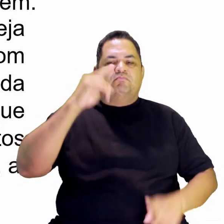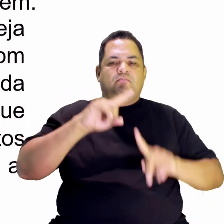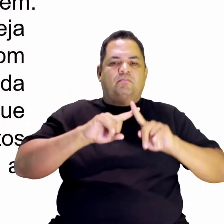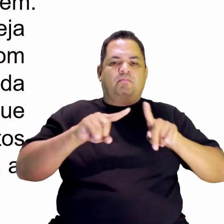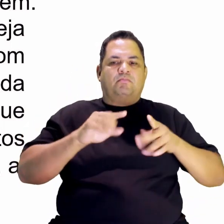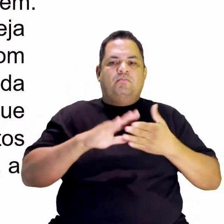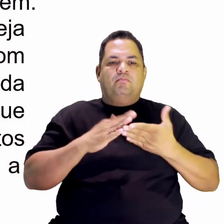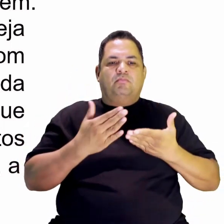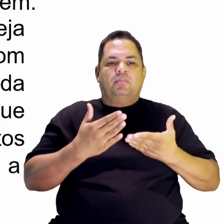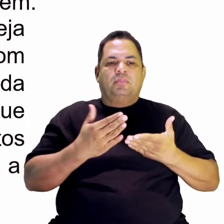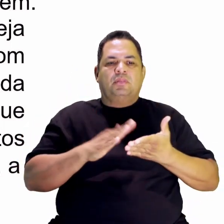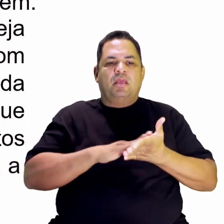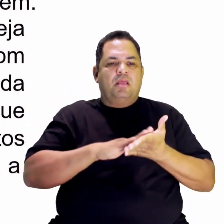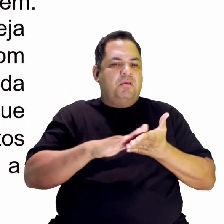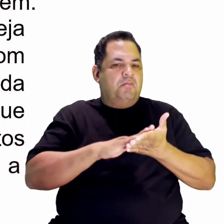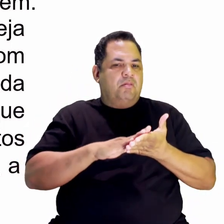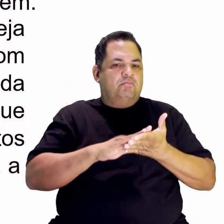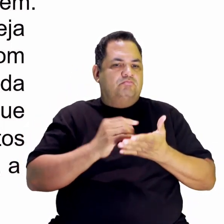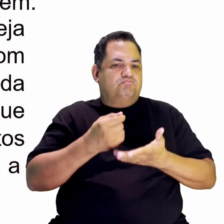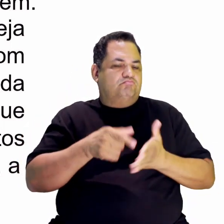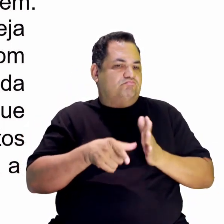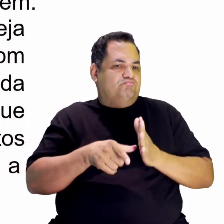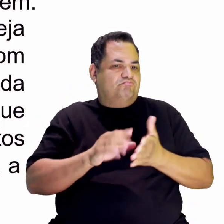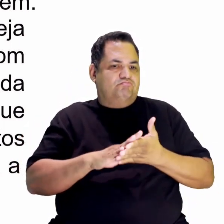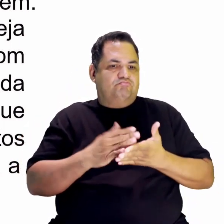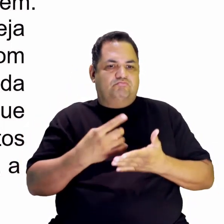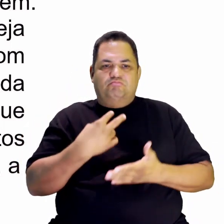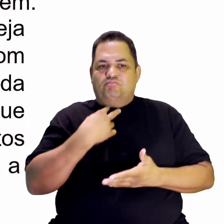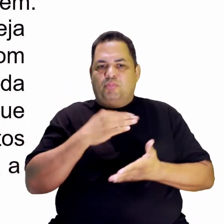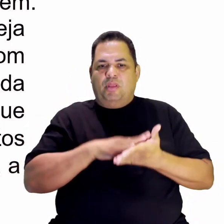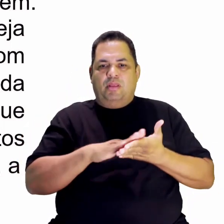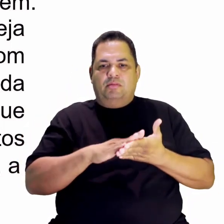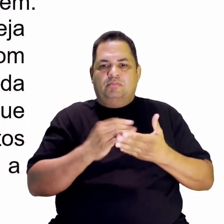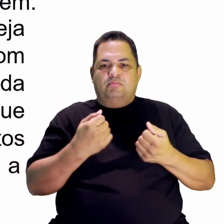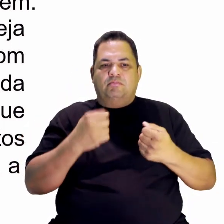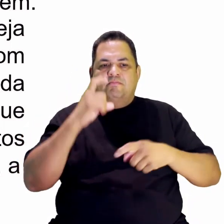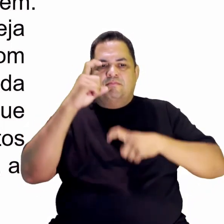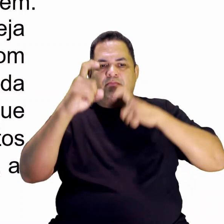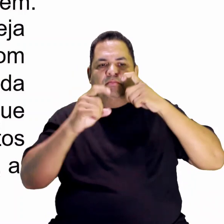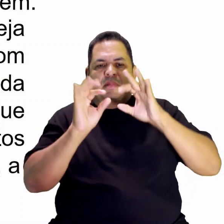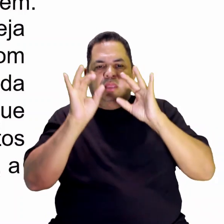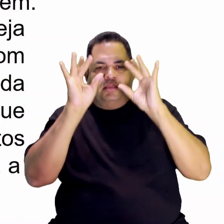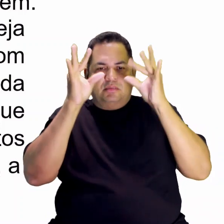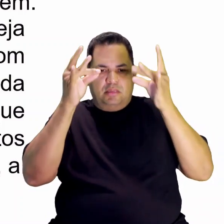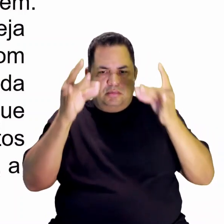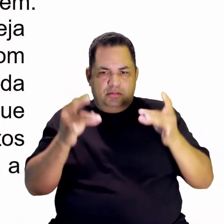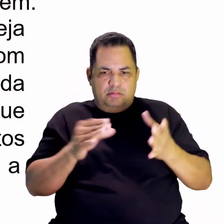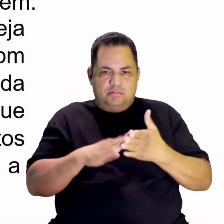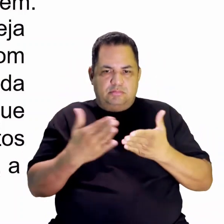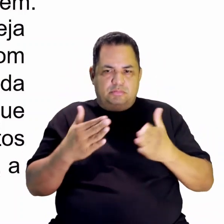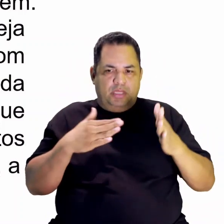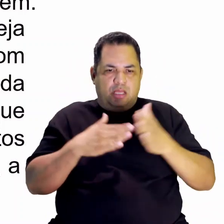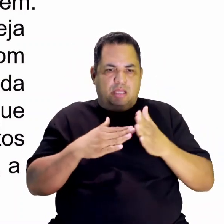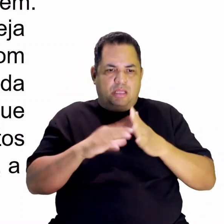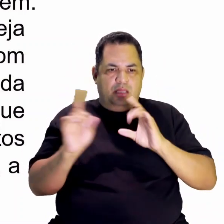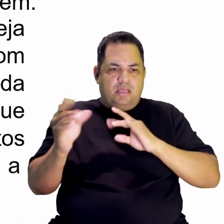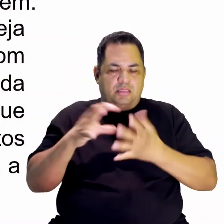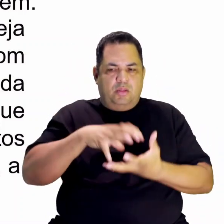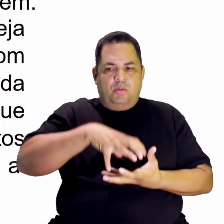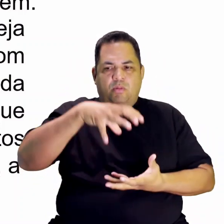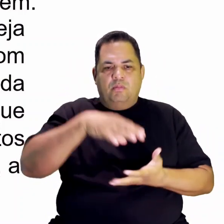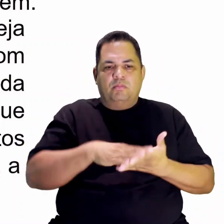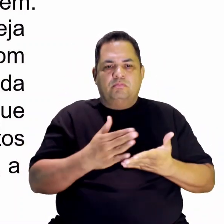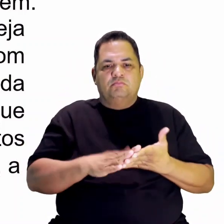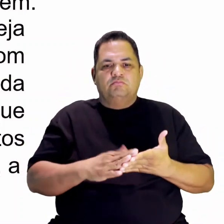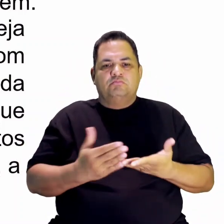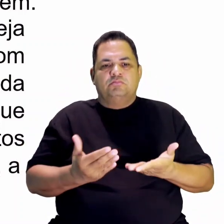Mais do que pensar em um piso que seja antiderrapante, devemos nos preocupar com detalhes que envolvam as limitações de cada idoso.